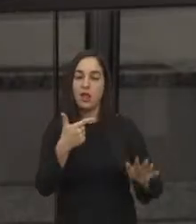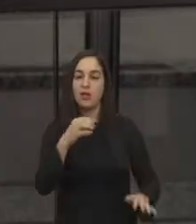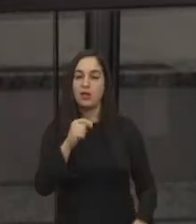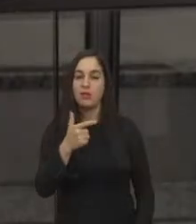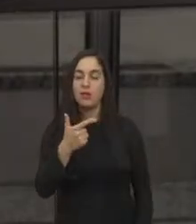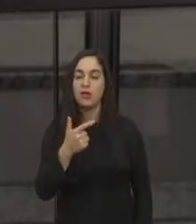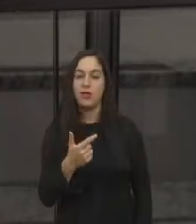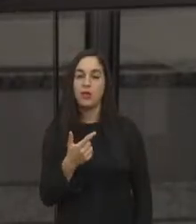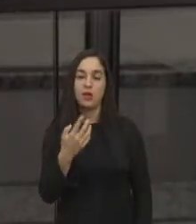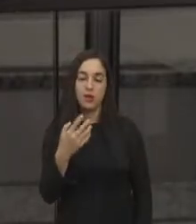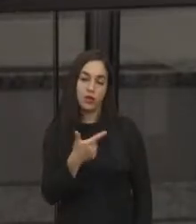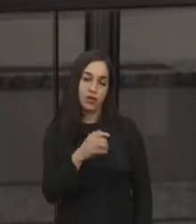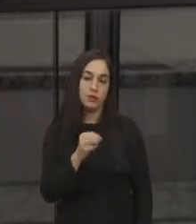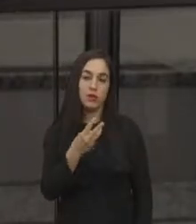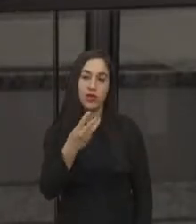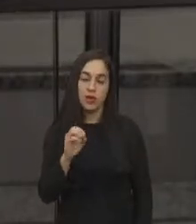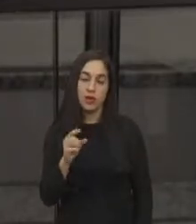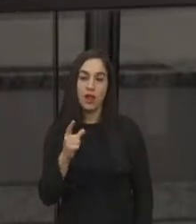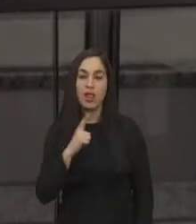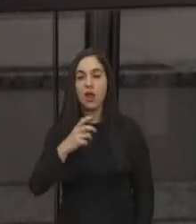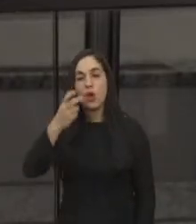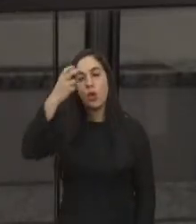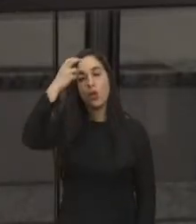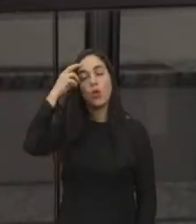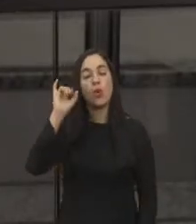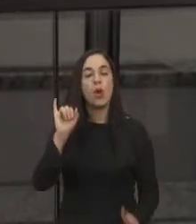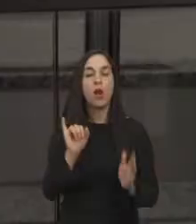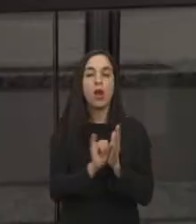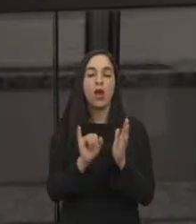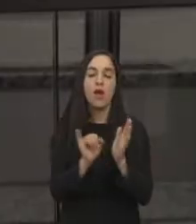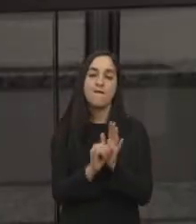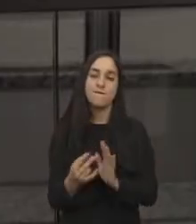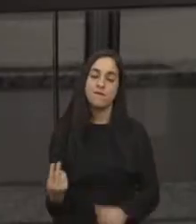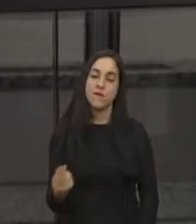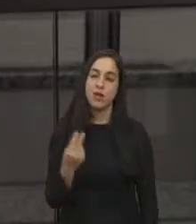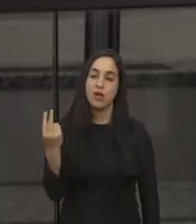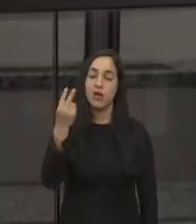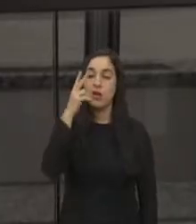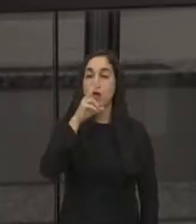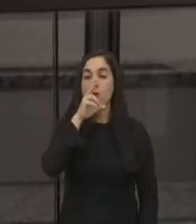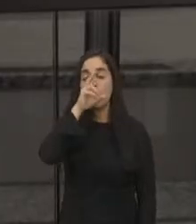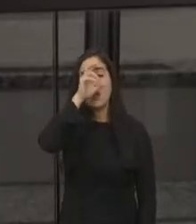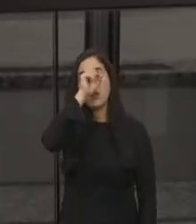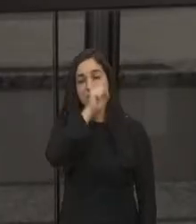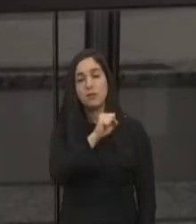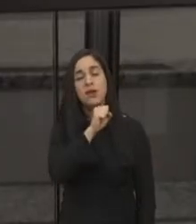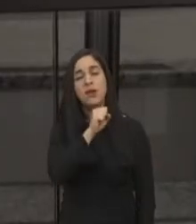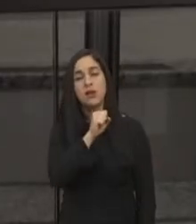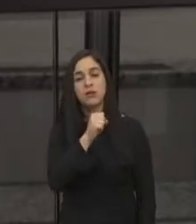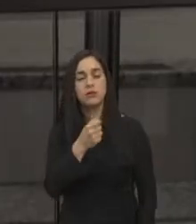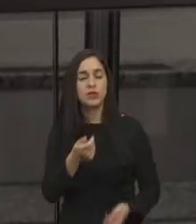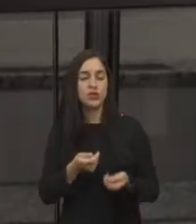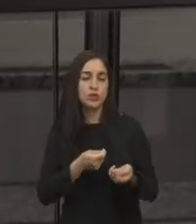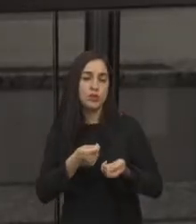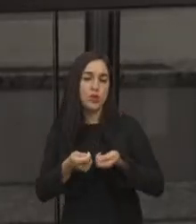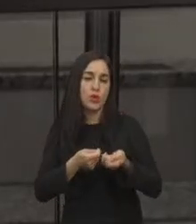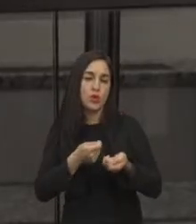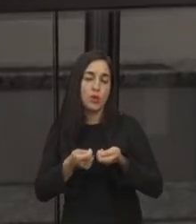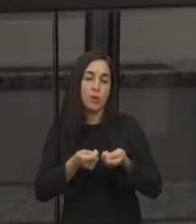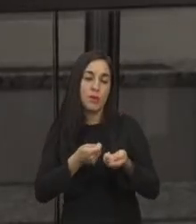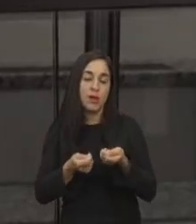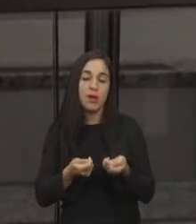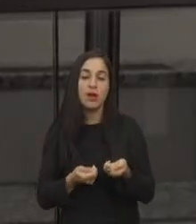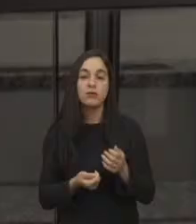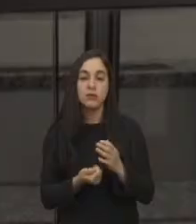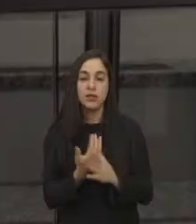muito a contribuir, enfim, com questão de identidade, de valores e de fortalecimento mesmo de uma economia criativa que a gente